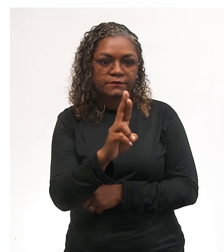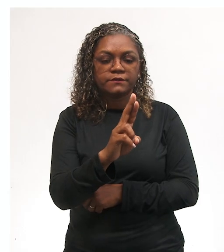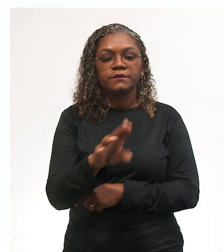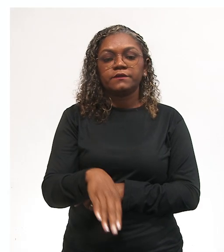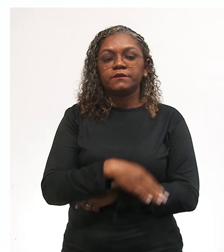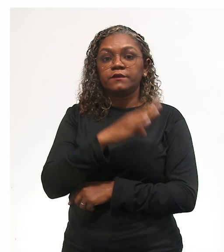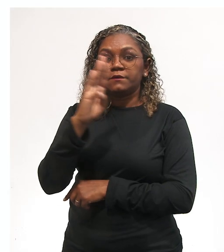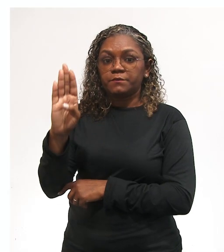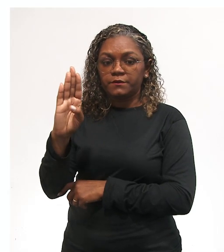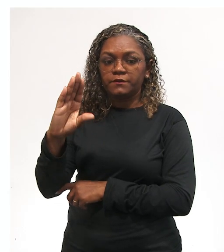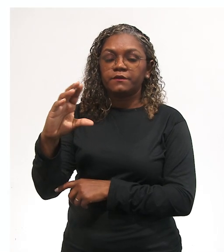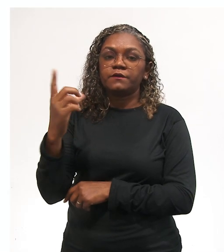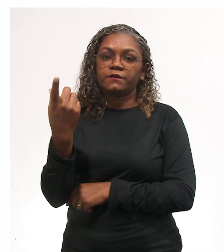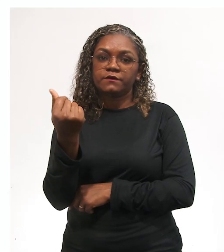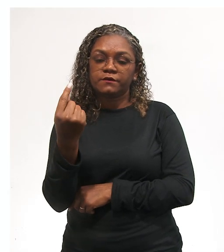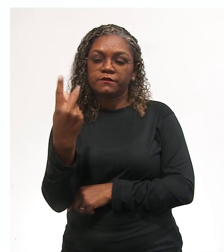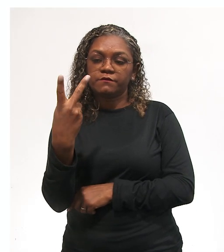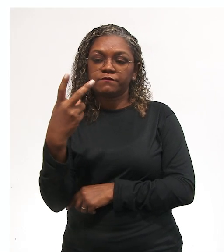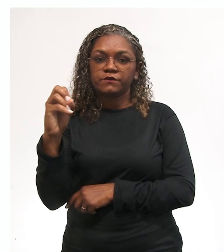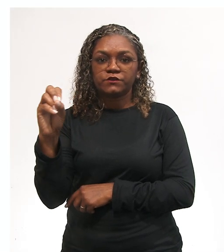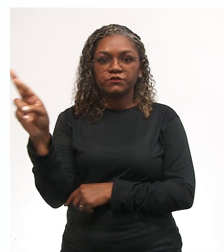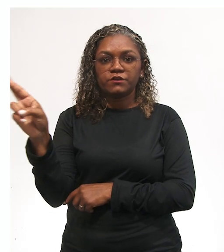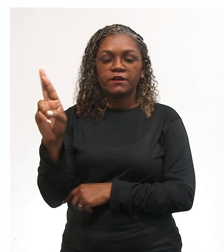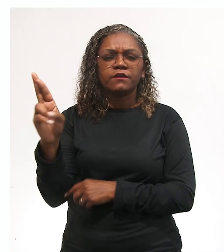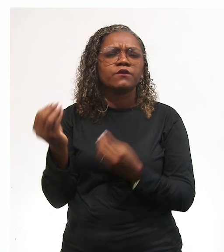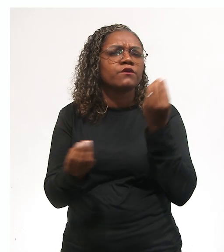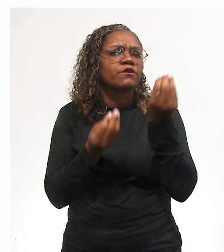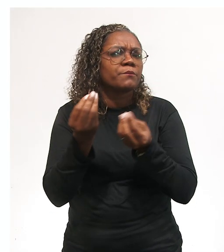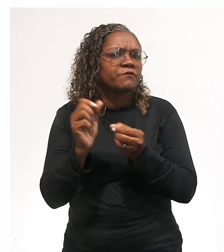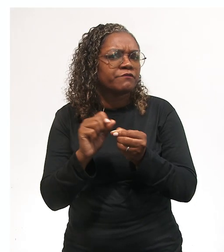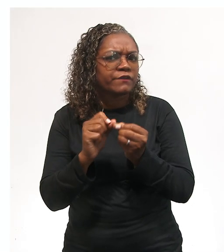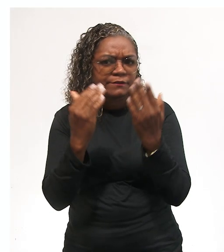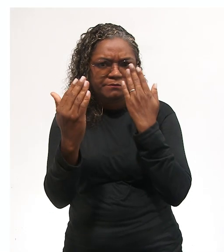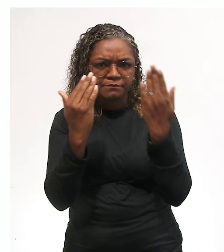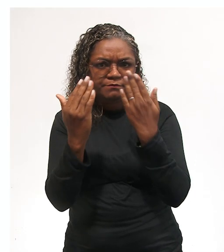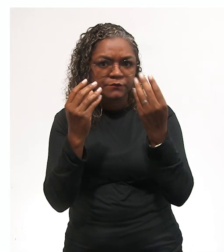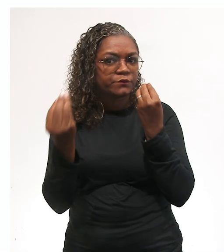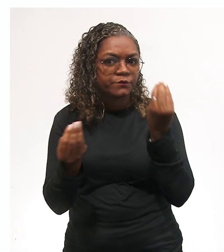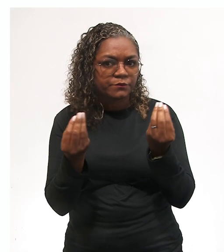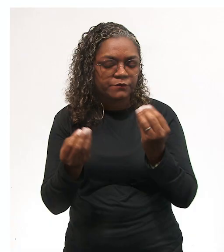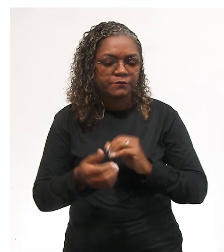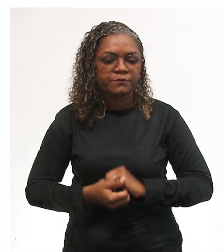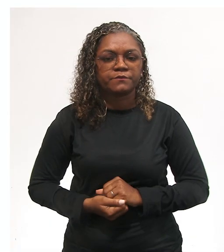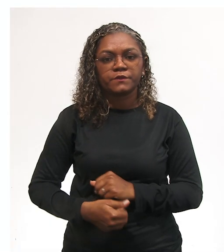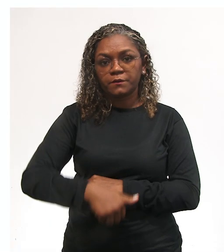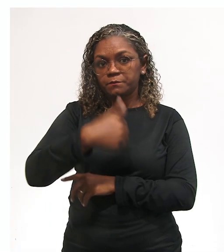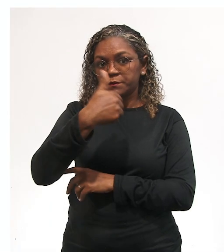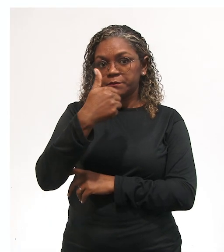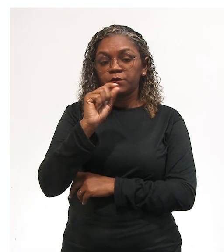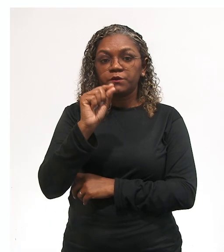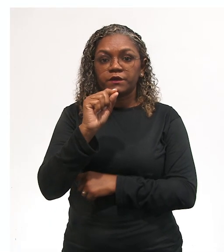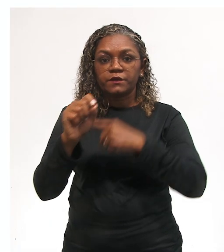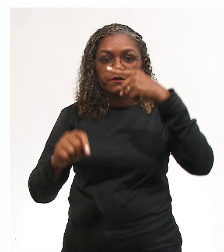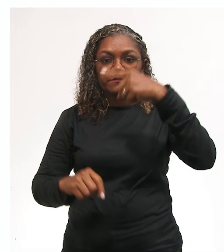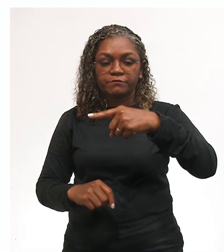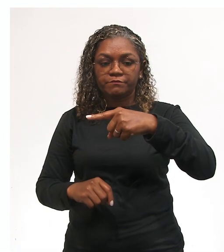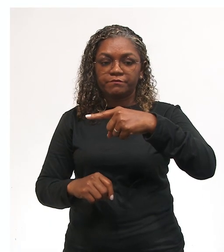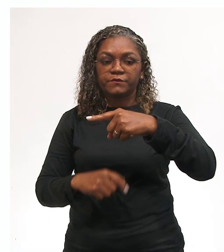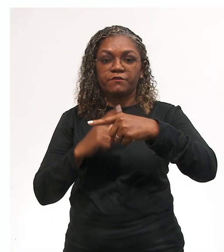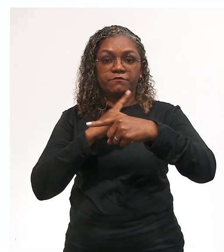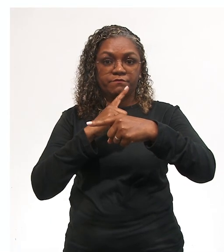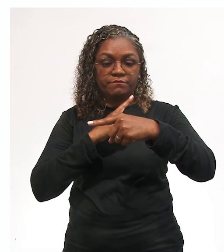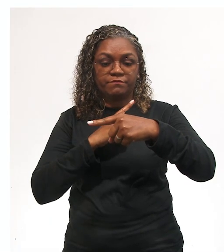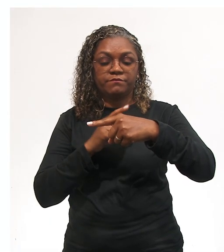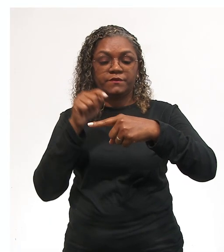custando R$20. Então, como eu irei fazer a comparação desses dois produtos? Eu vou colocá-los dentro de uma fração. Então,